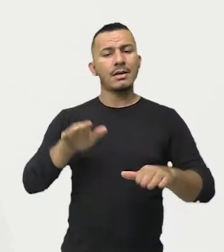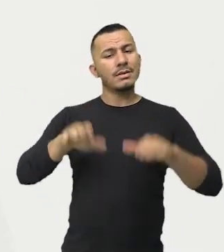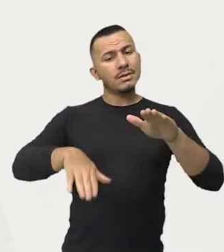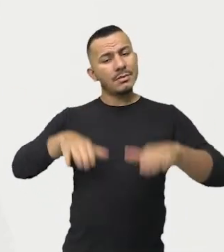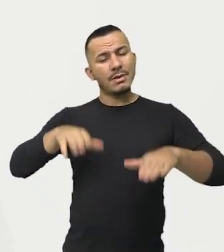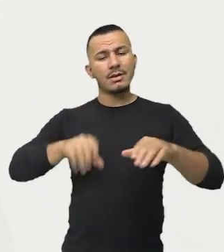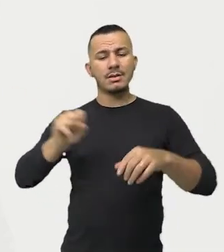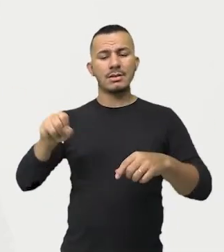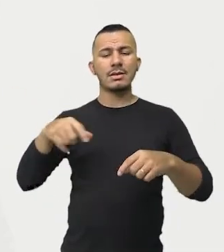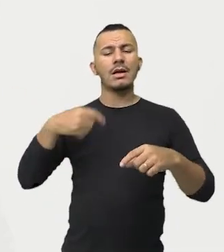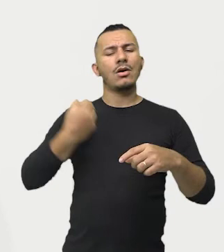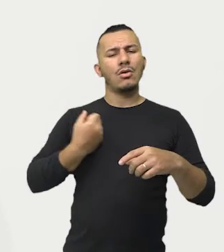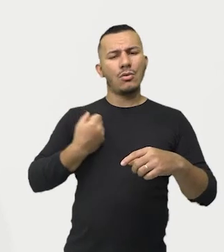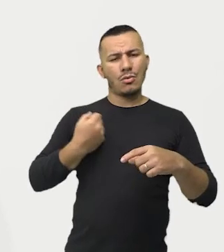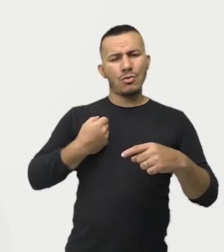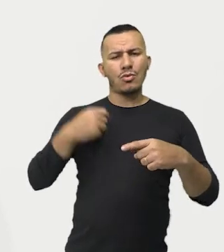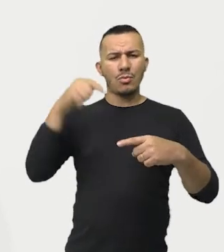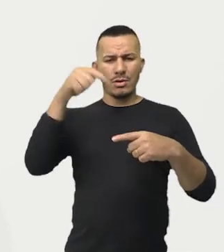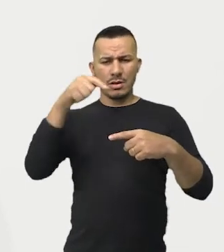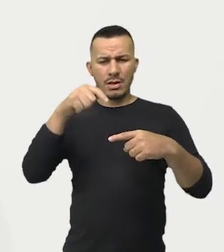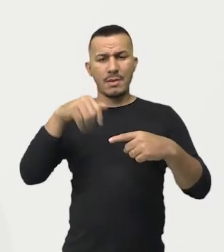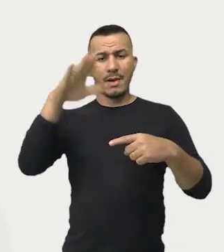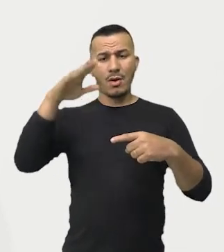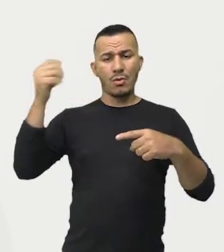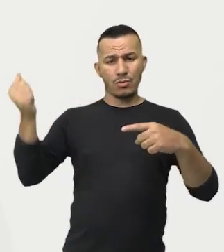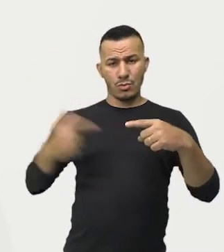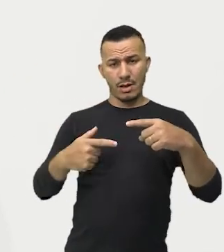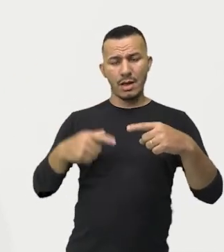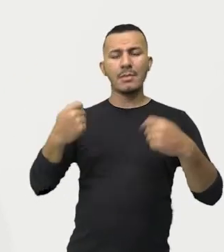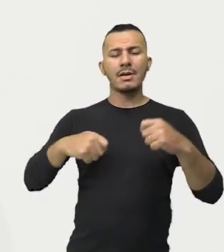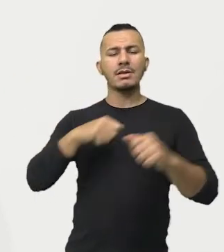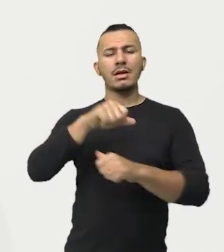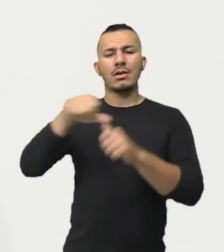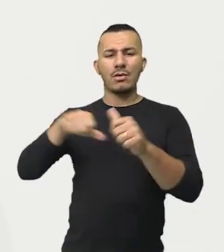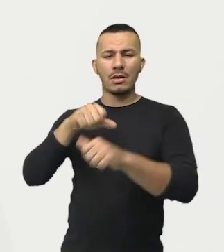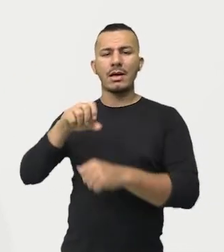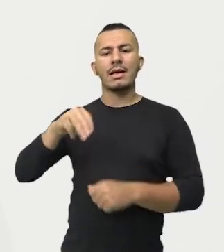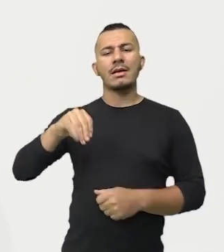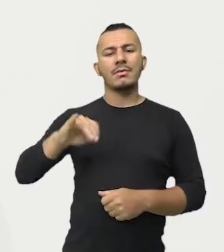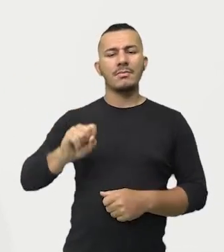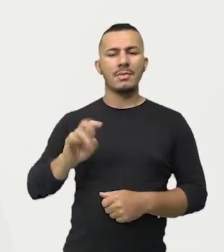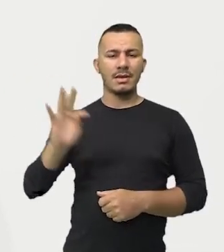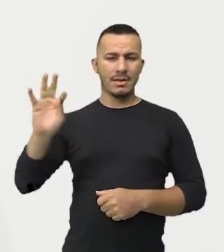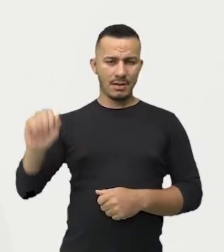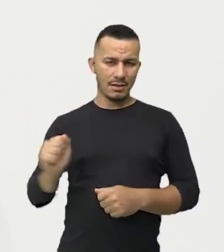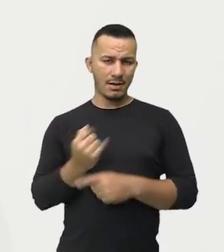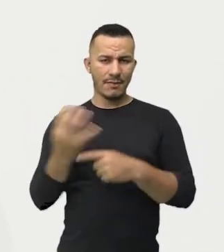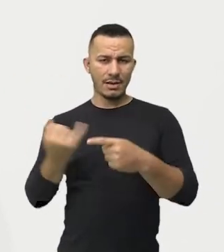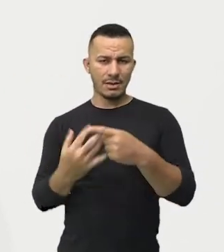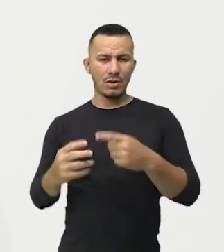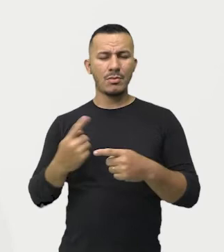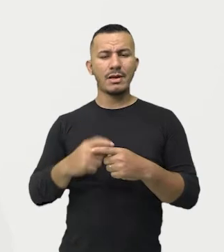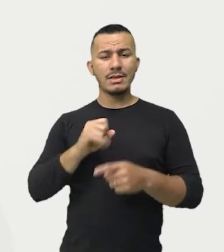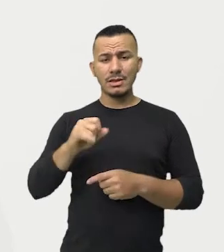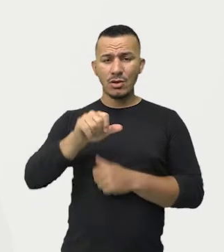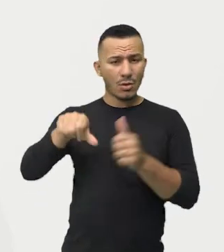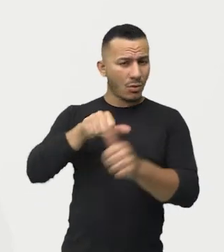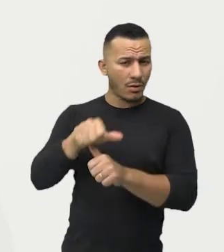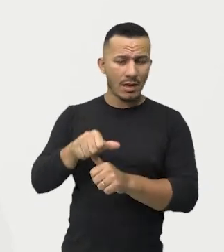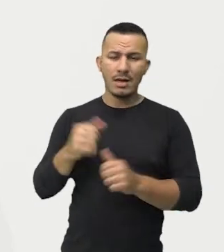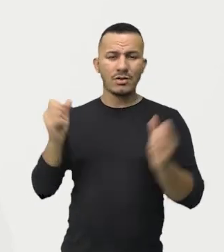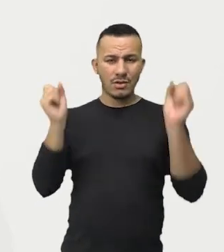o numerador for maior que o denominador, a gente tem que escrever a fração na sua forma mista. Senão, a gente não vai conseguir